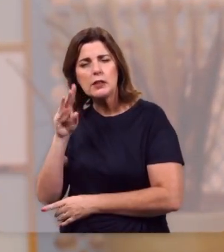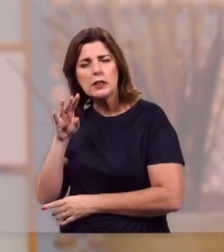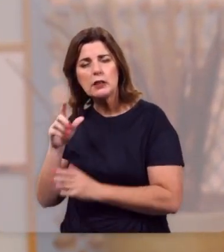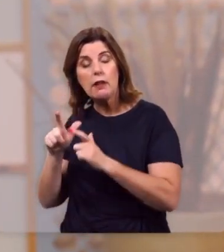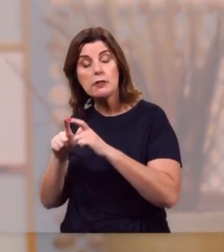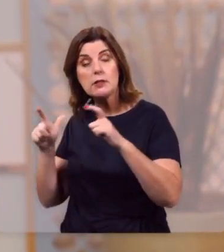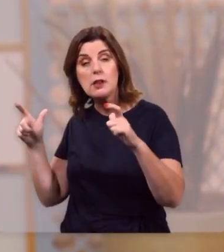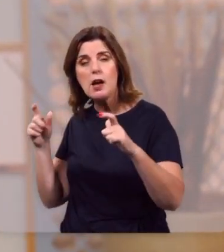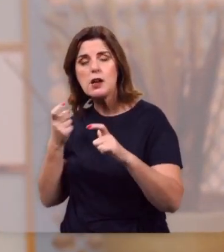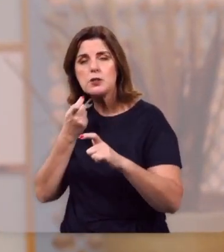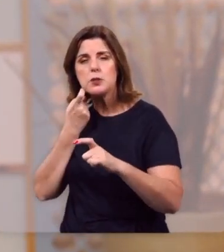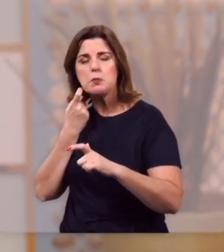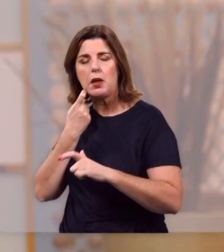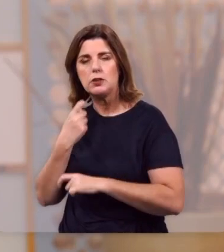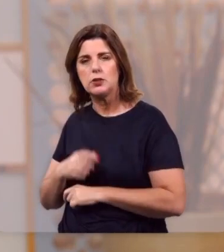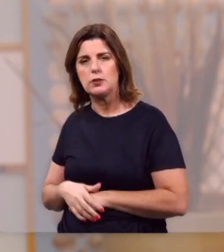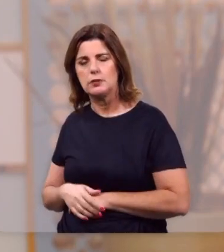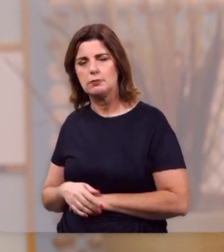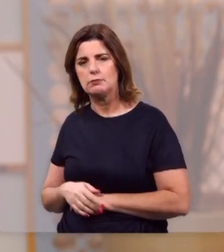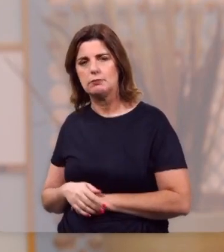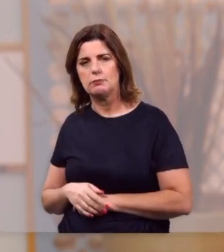153 grandes peixes.